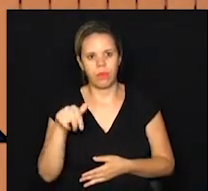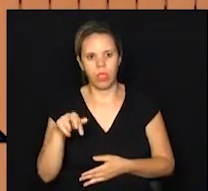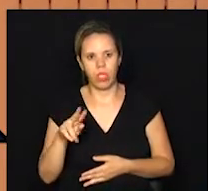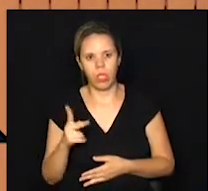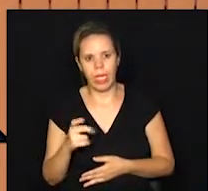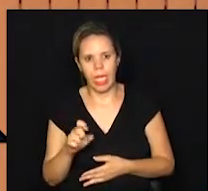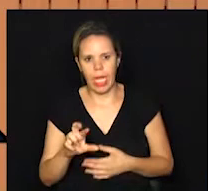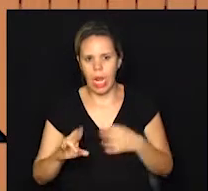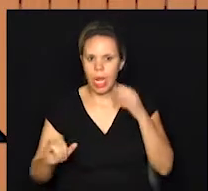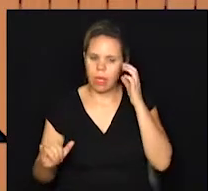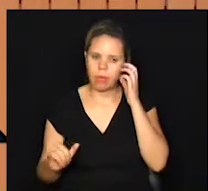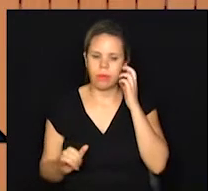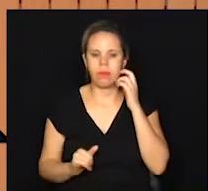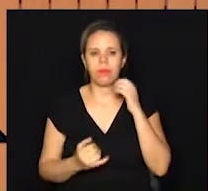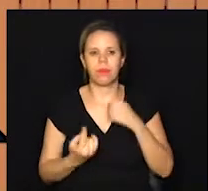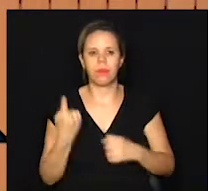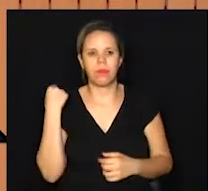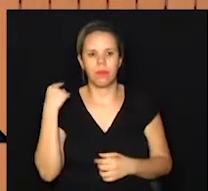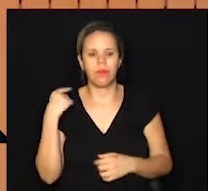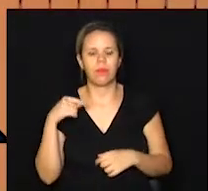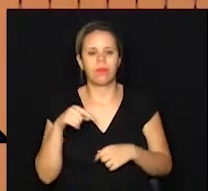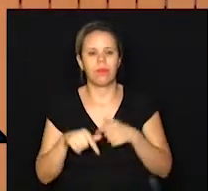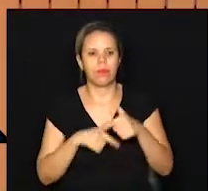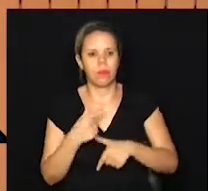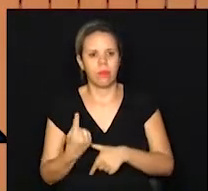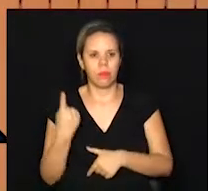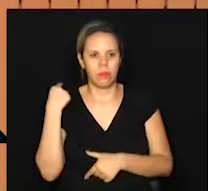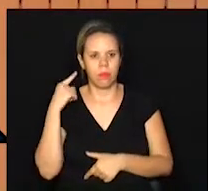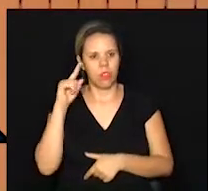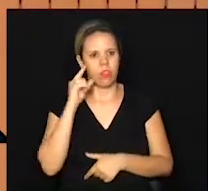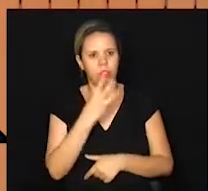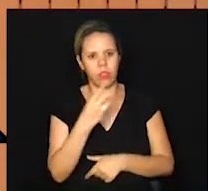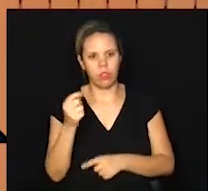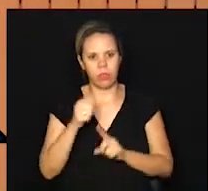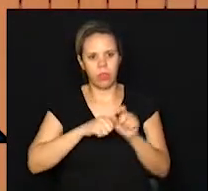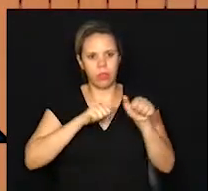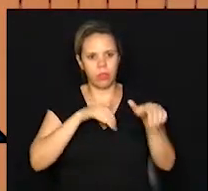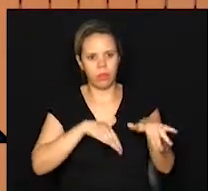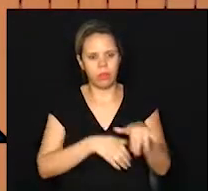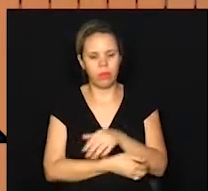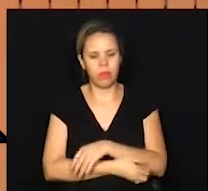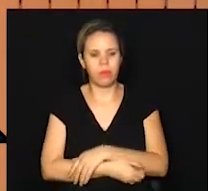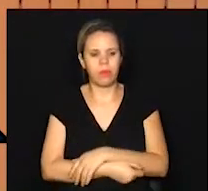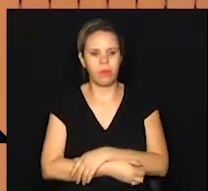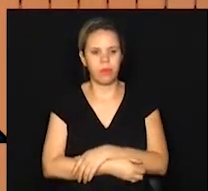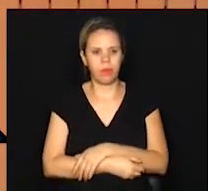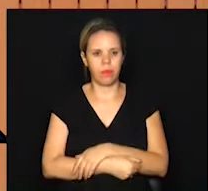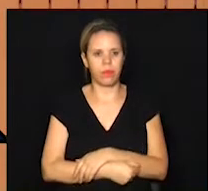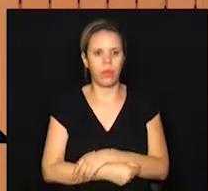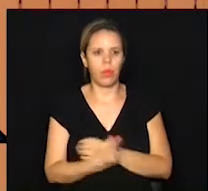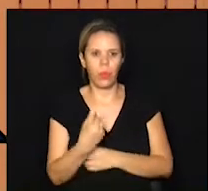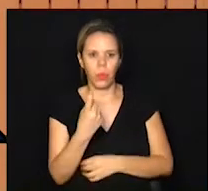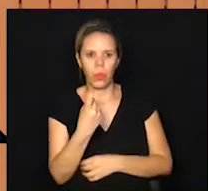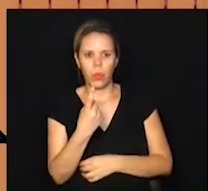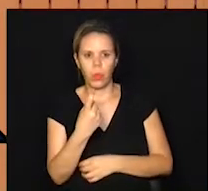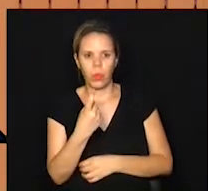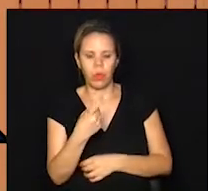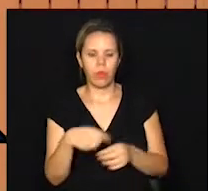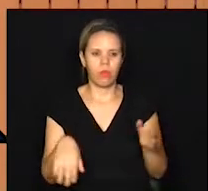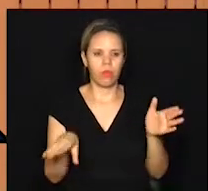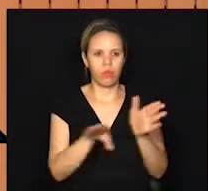encerrou a indicação no dia 30 de setembro, e foi a única indicação que